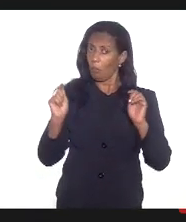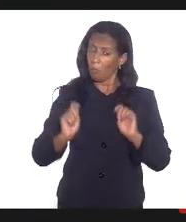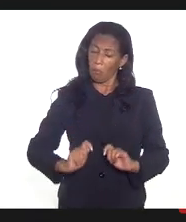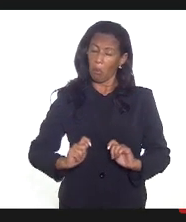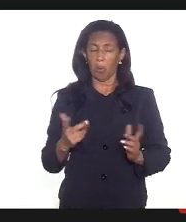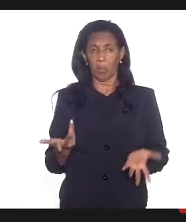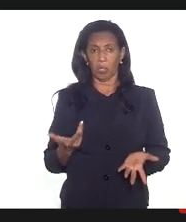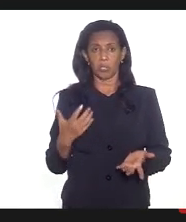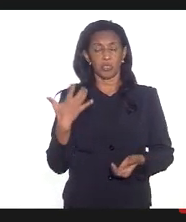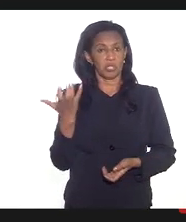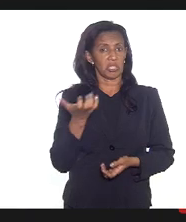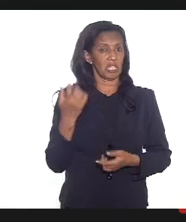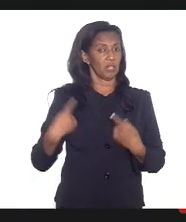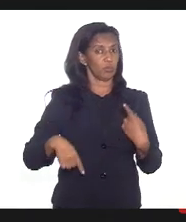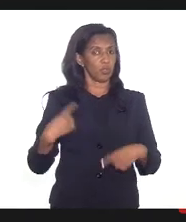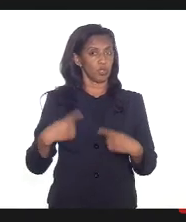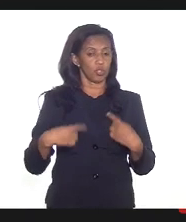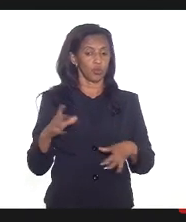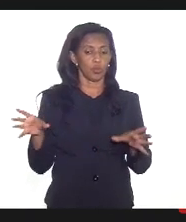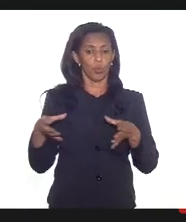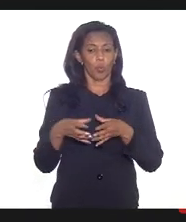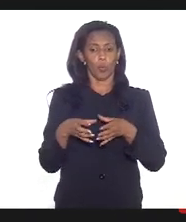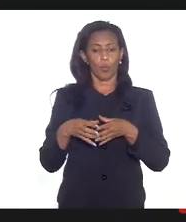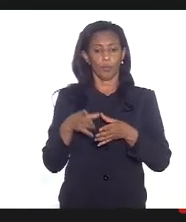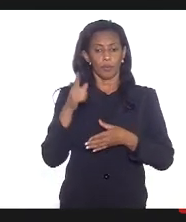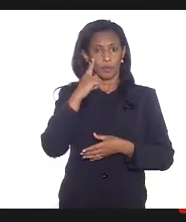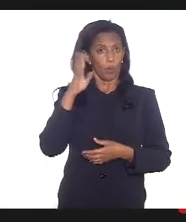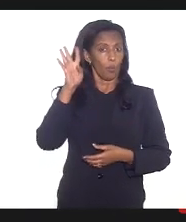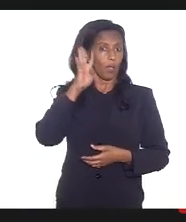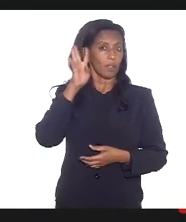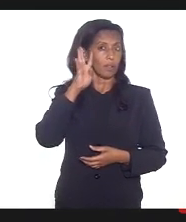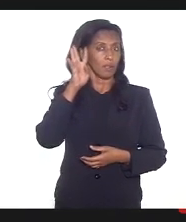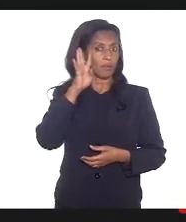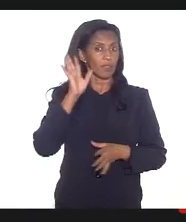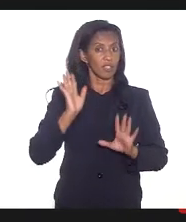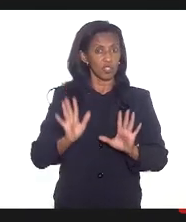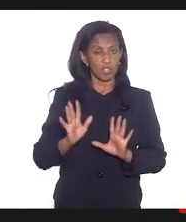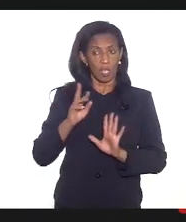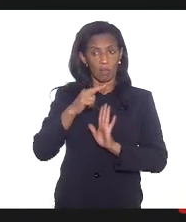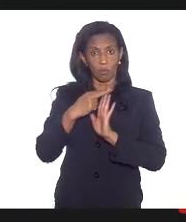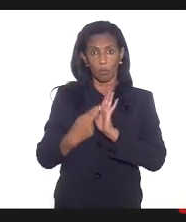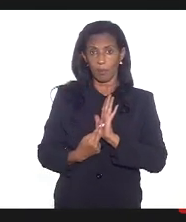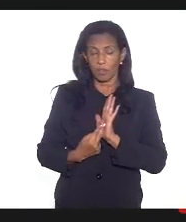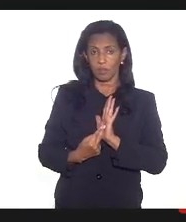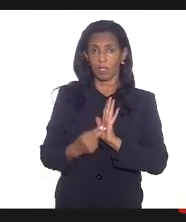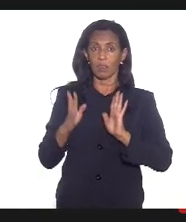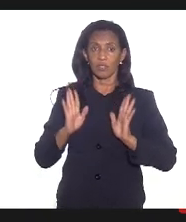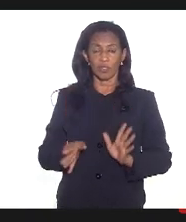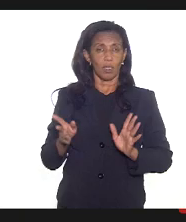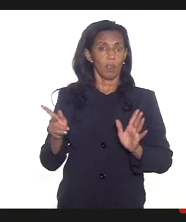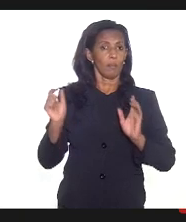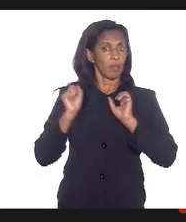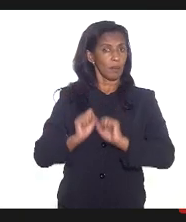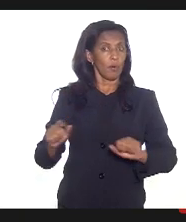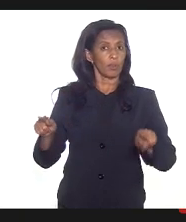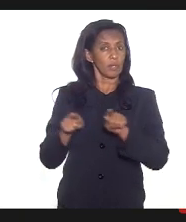possibilidade queremos discutir os com os comitês e tentar quarta-feira já normatizar isso para que a gente possa